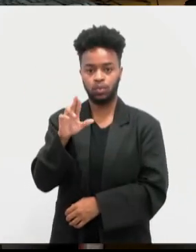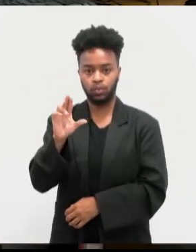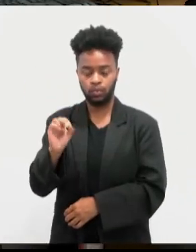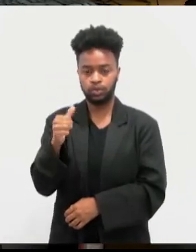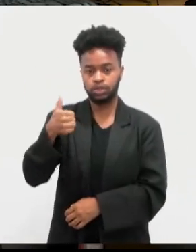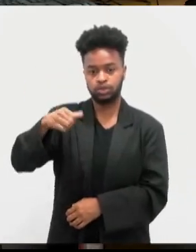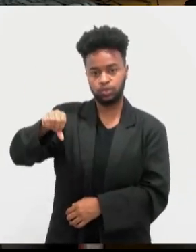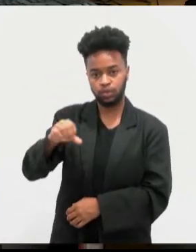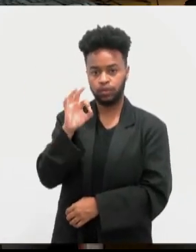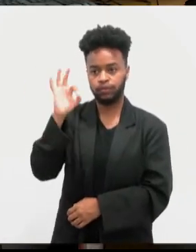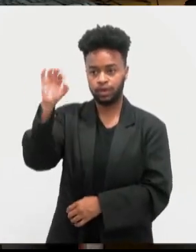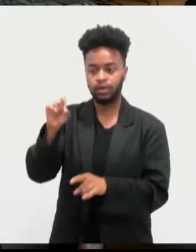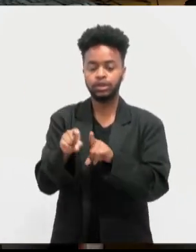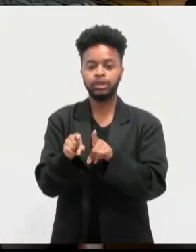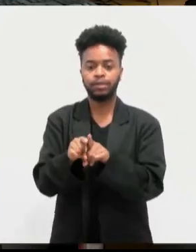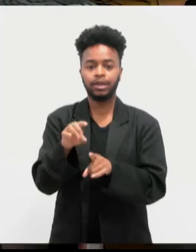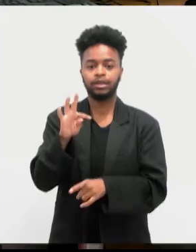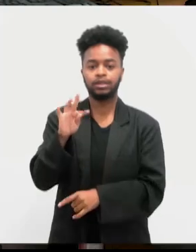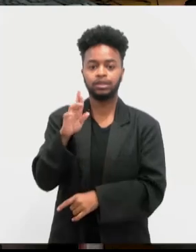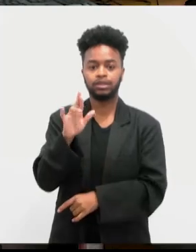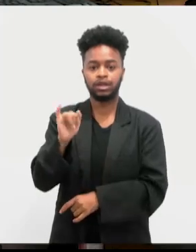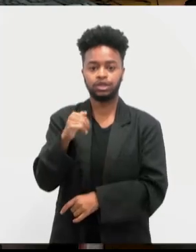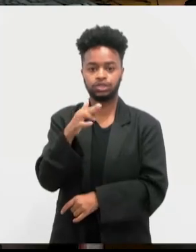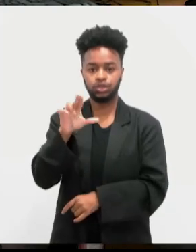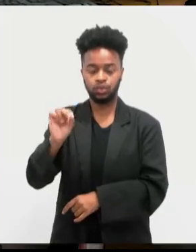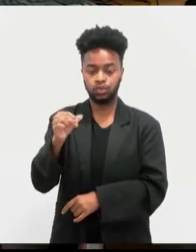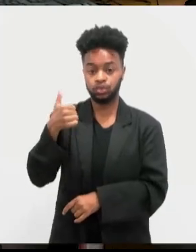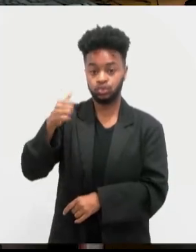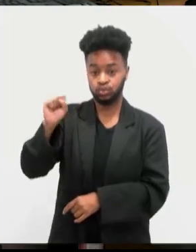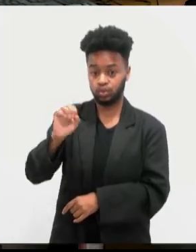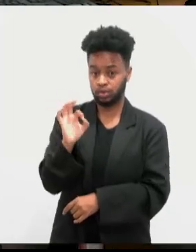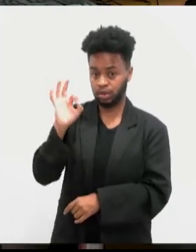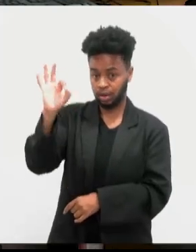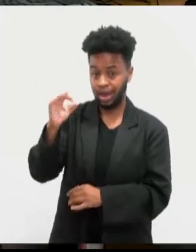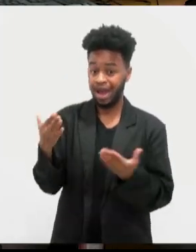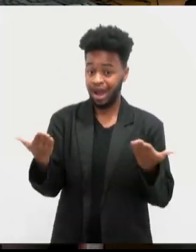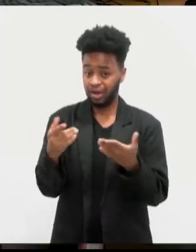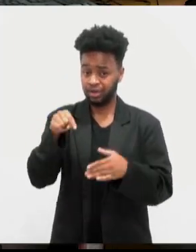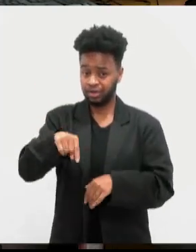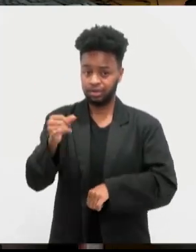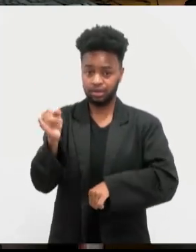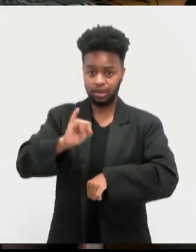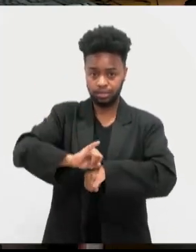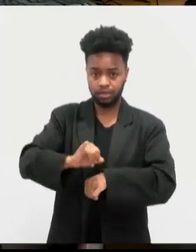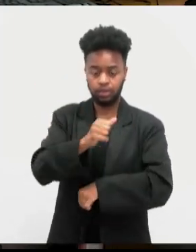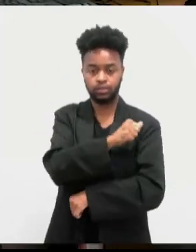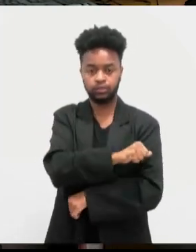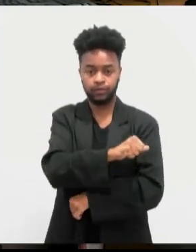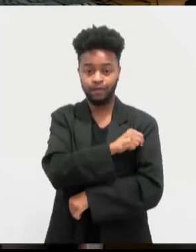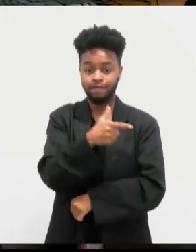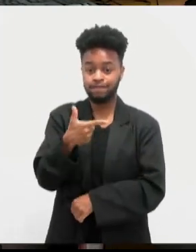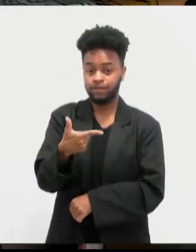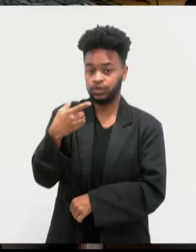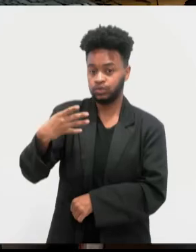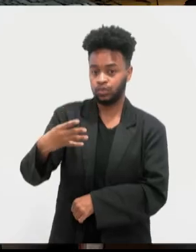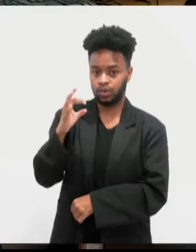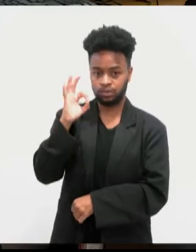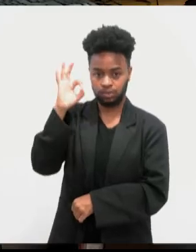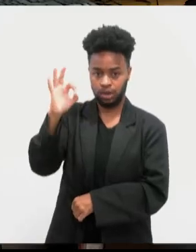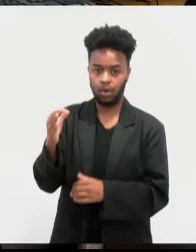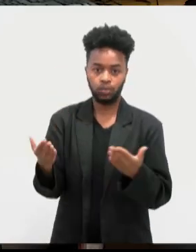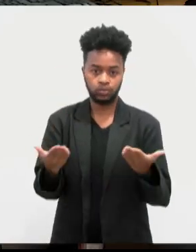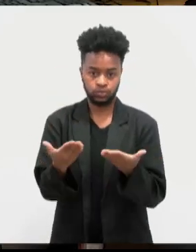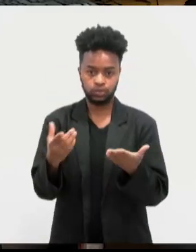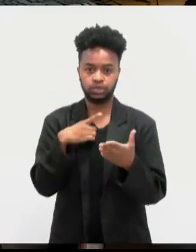19 graus e Trajano de Moraes, 18 graus. Aqui na capital do Rio de Janeiro, faz 24 graus com